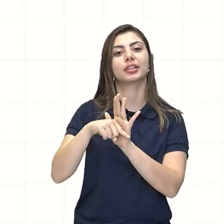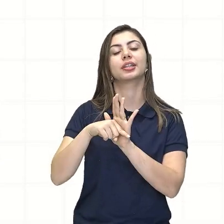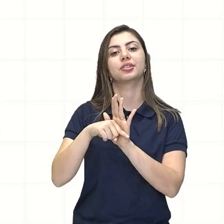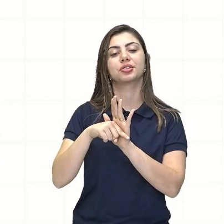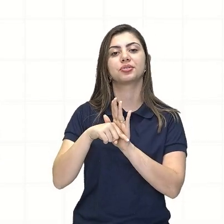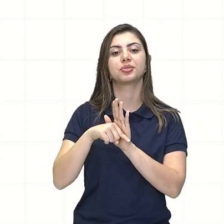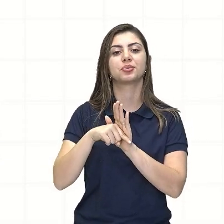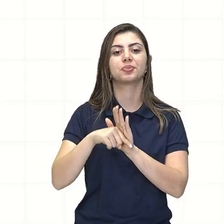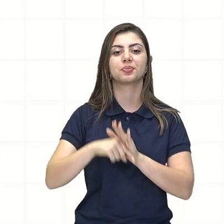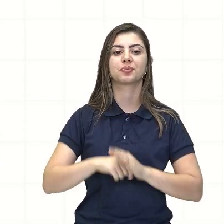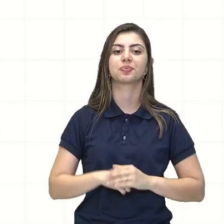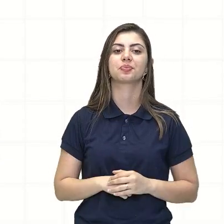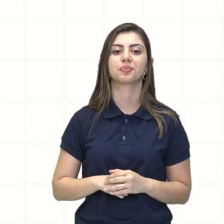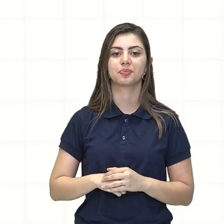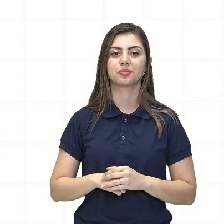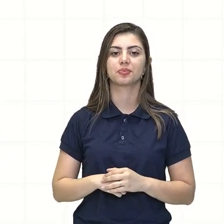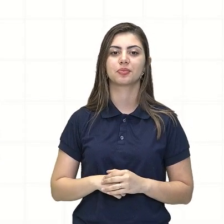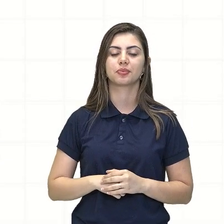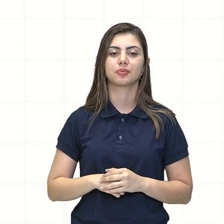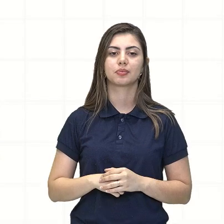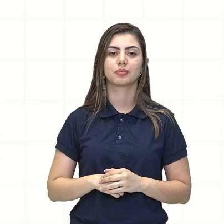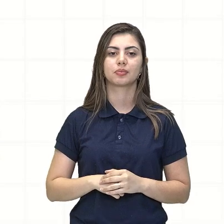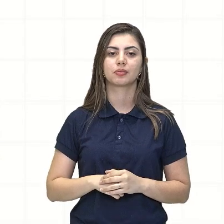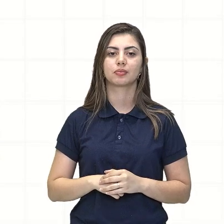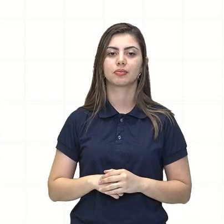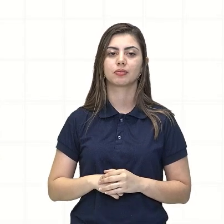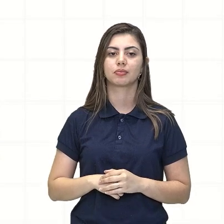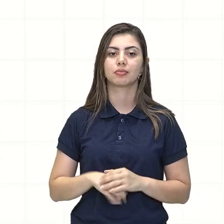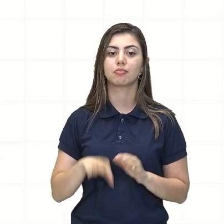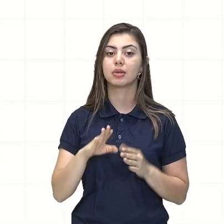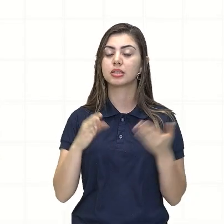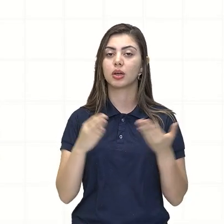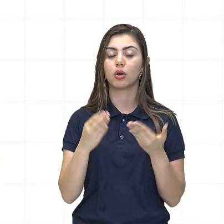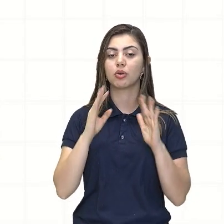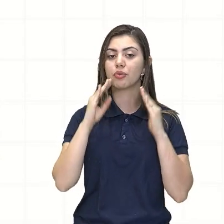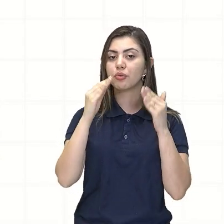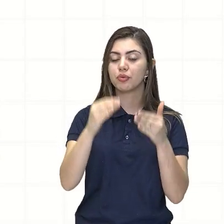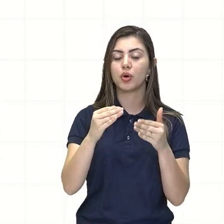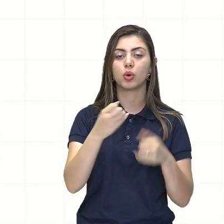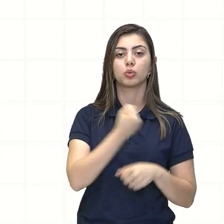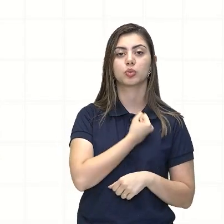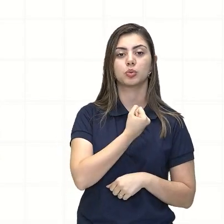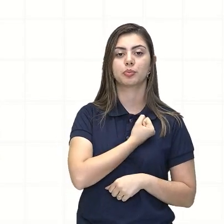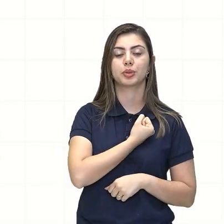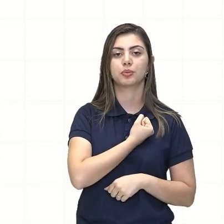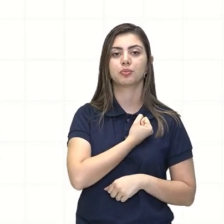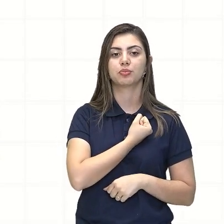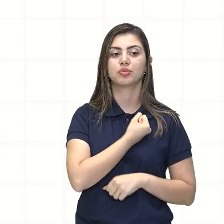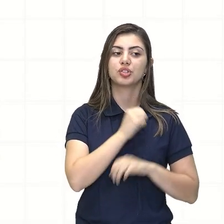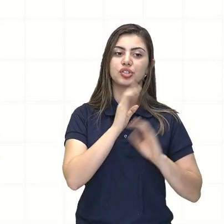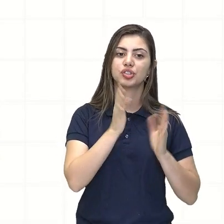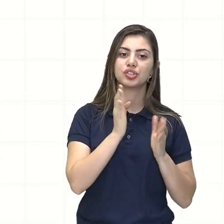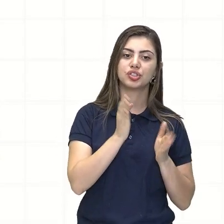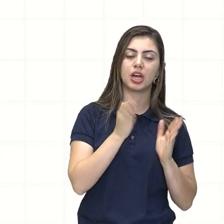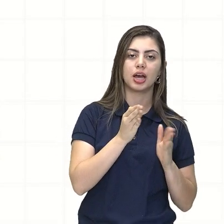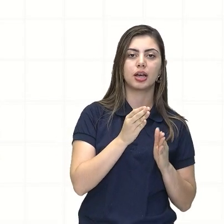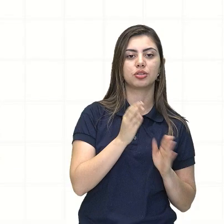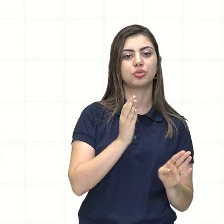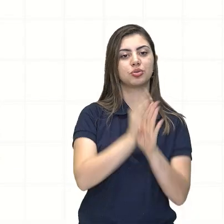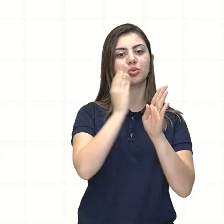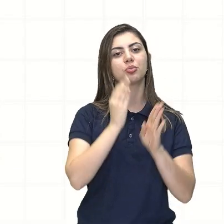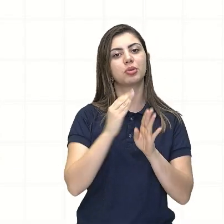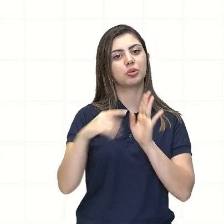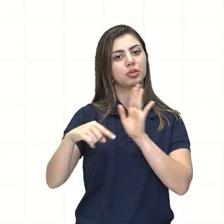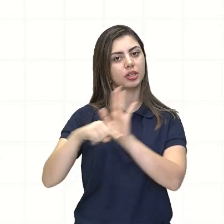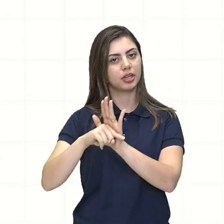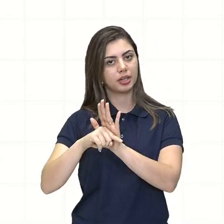negativo. E agora eu só vou olhar para o número. Esqueça o sinal. Eu já fiz o